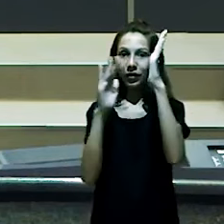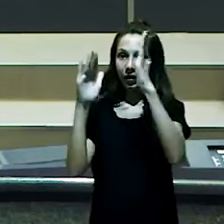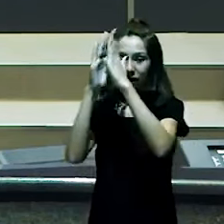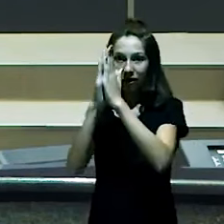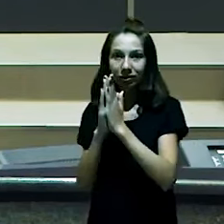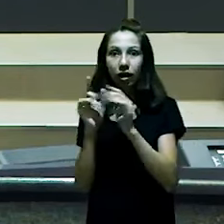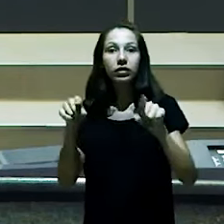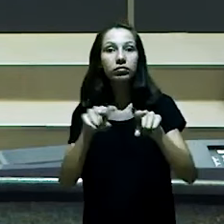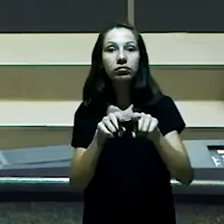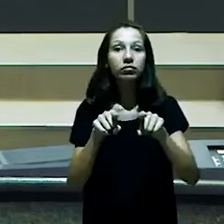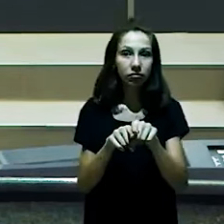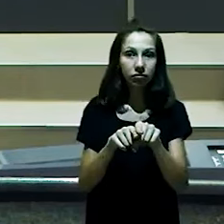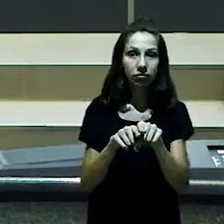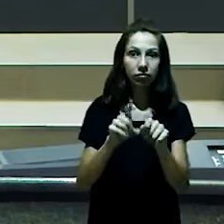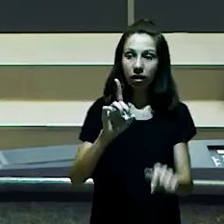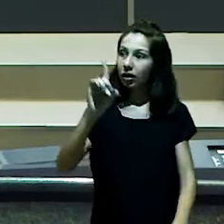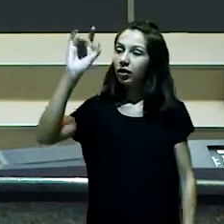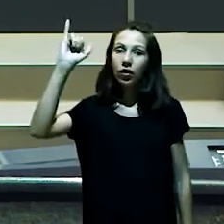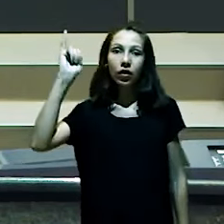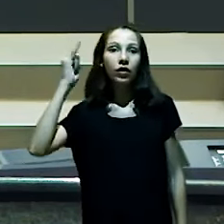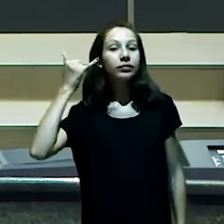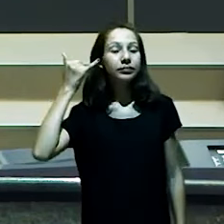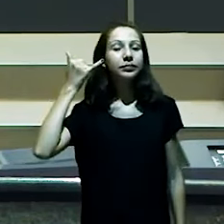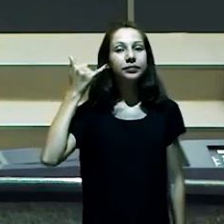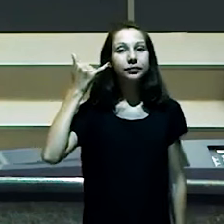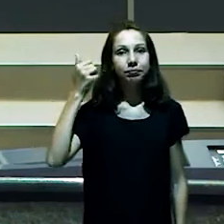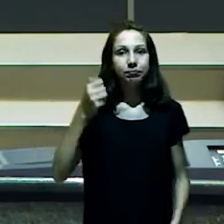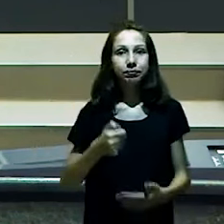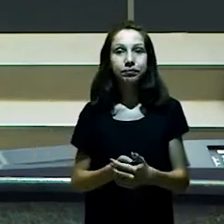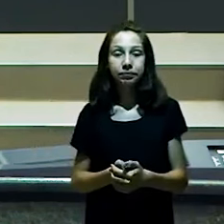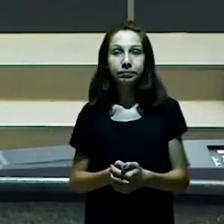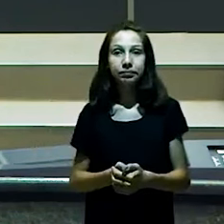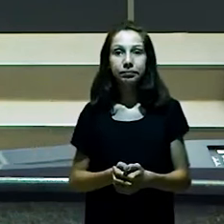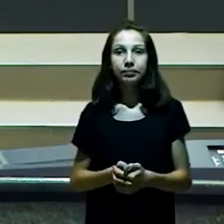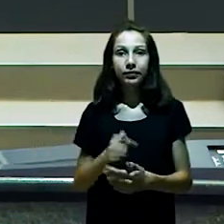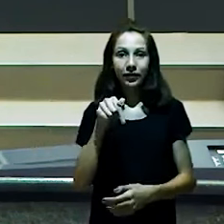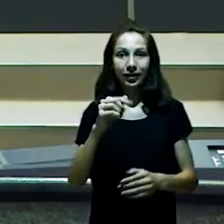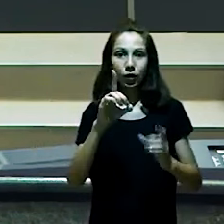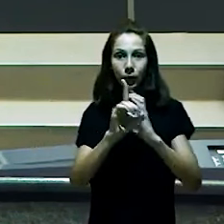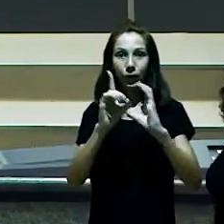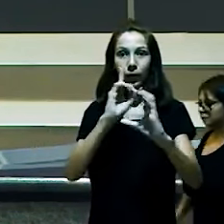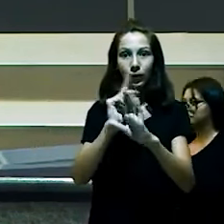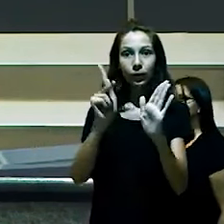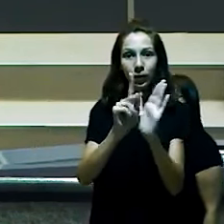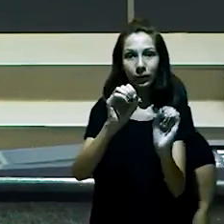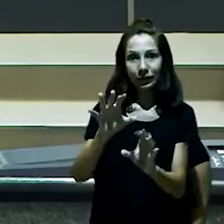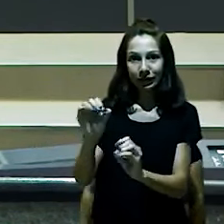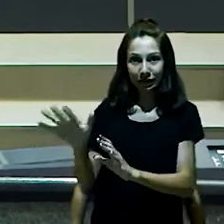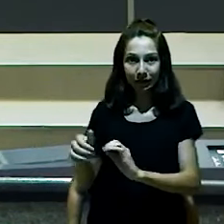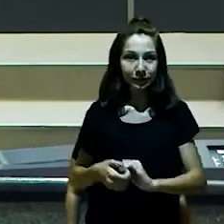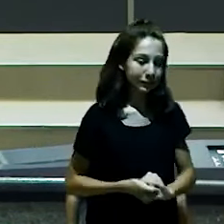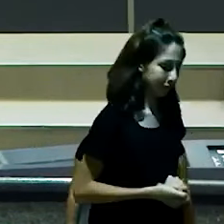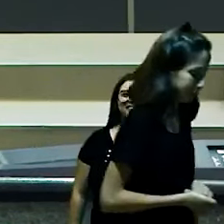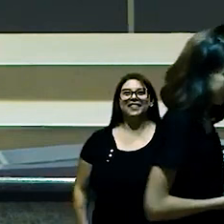poder também ouvir a palavra do Senhor nesse culto de ensino, culto que é a responsabilidade do